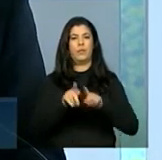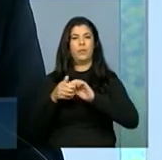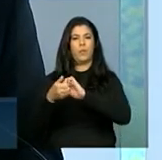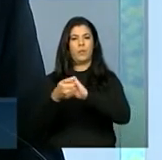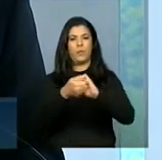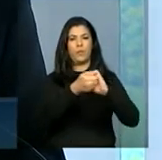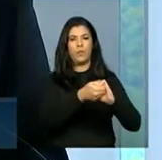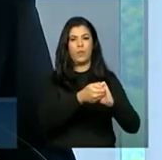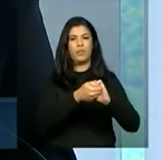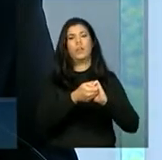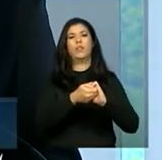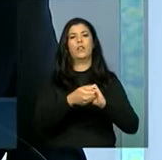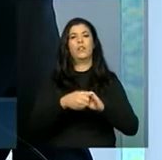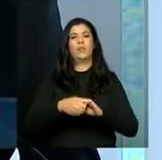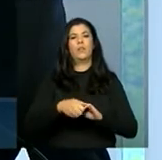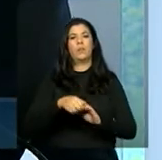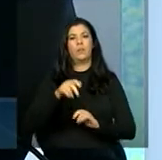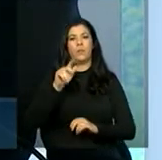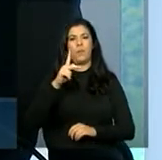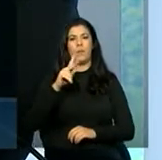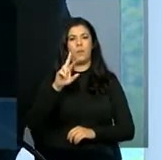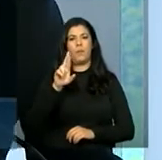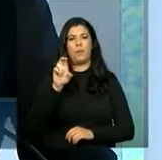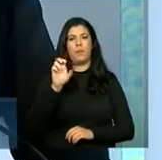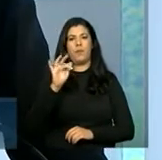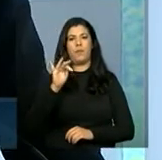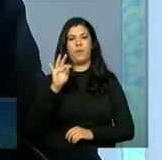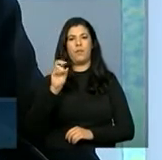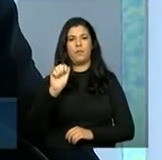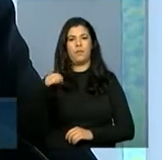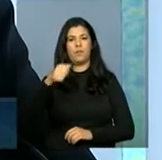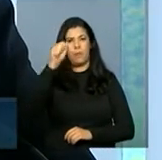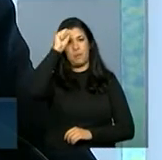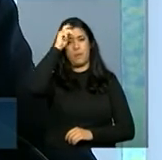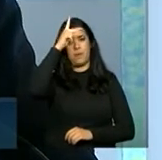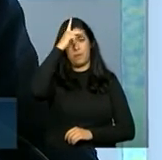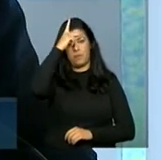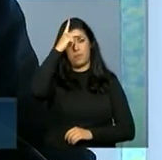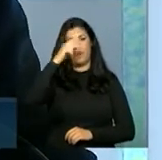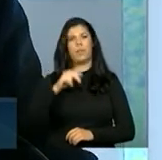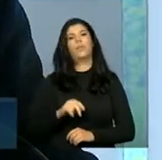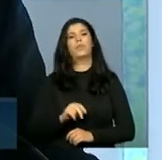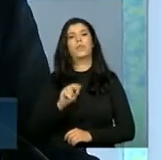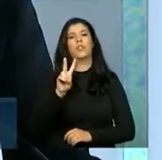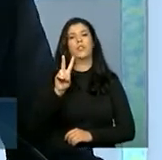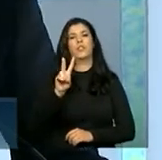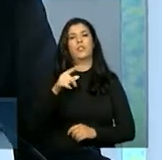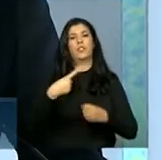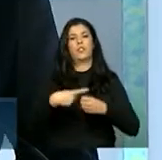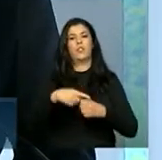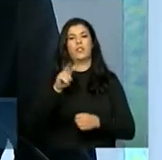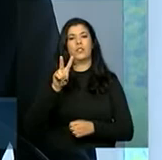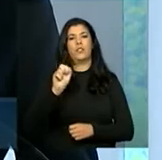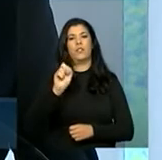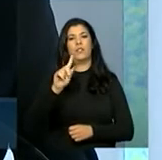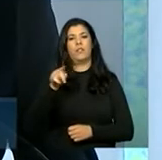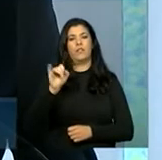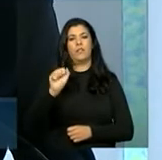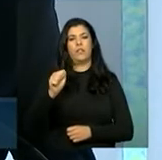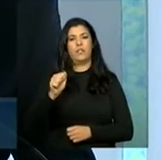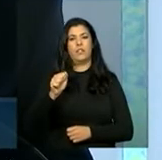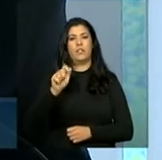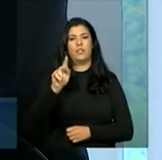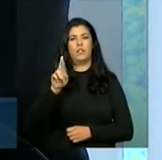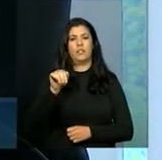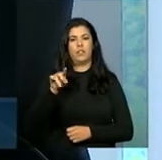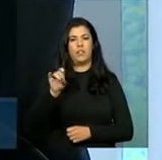prefeito prefeito Roberto Rocha prefeito de Vargem Grande Paulista em nome de quem comprimento todos os representantes